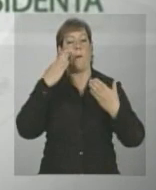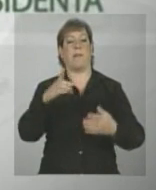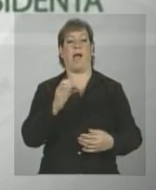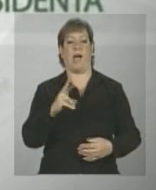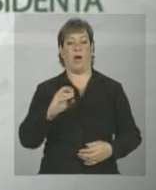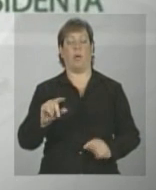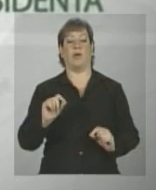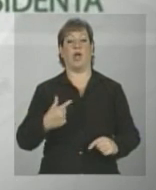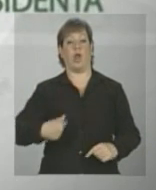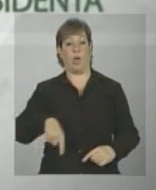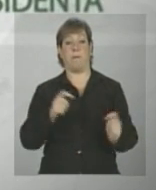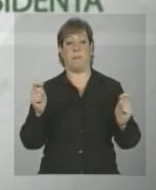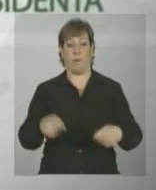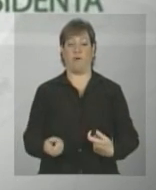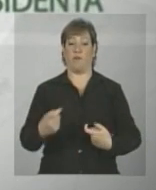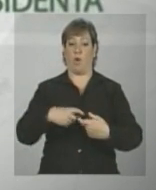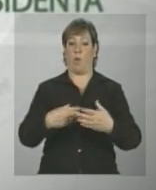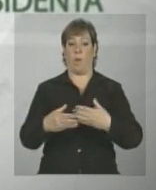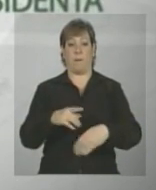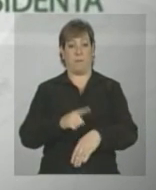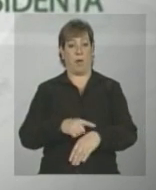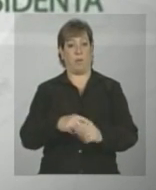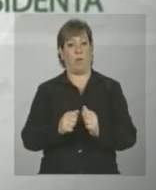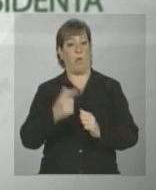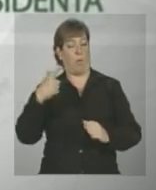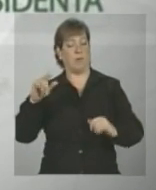Obrigada, Carol. E nós podemos voltar a qualquer